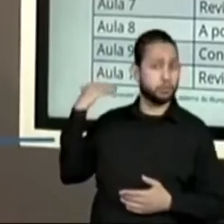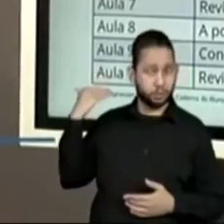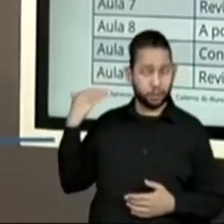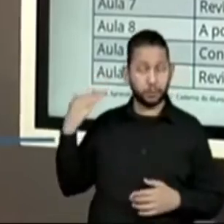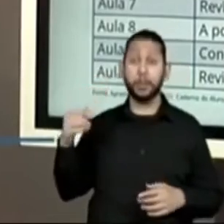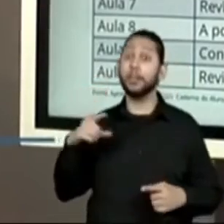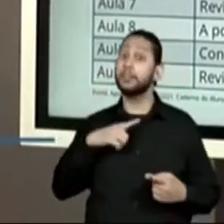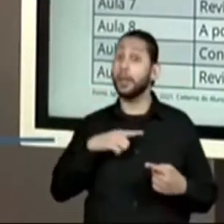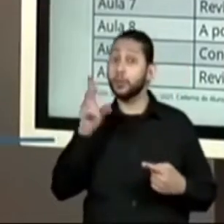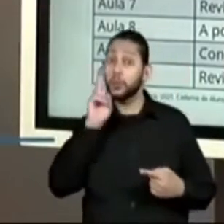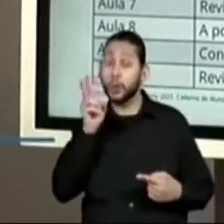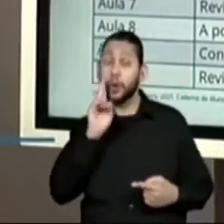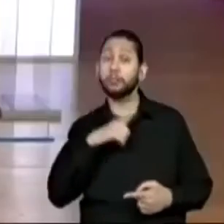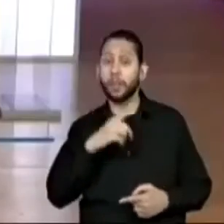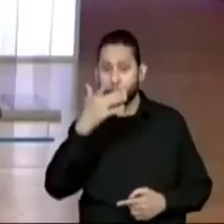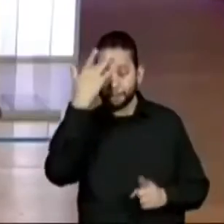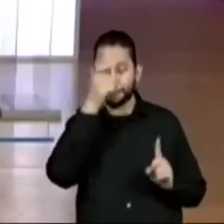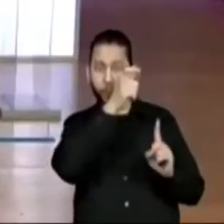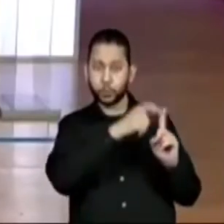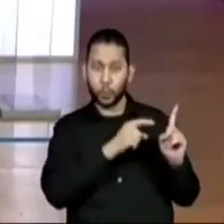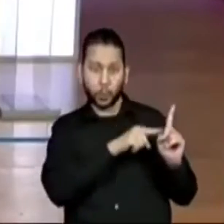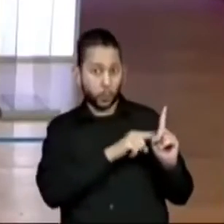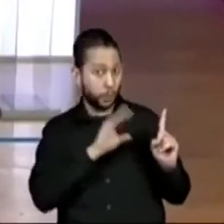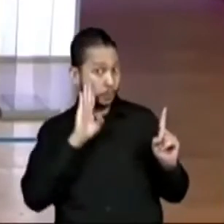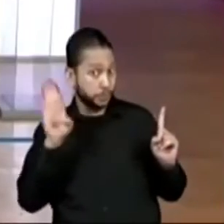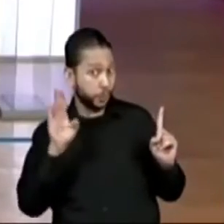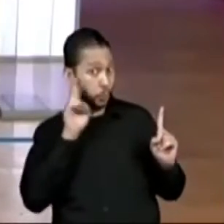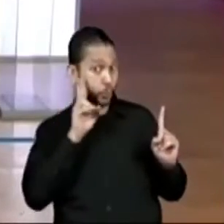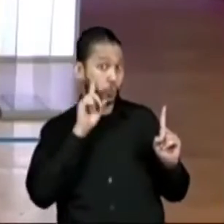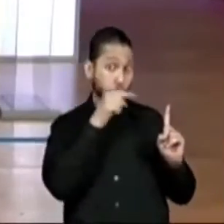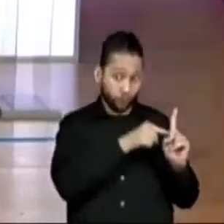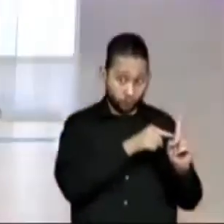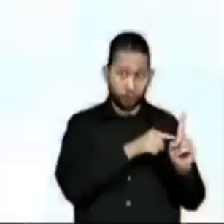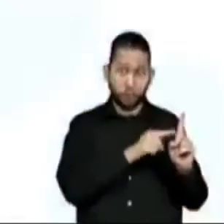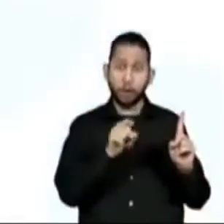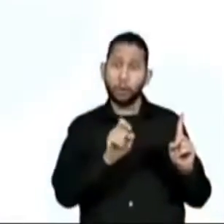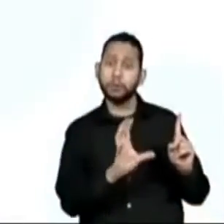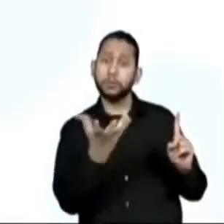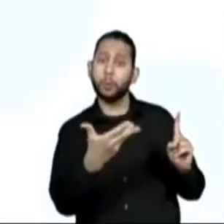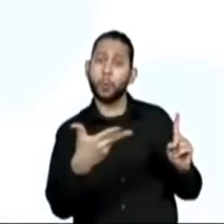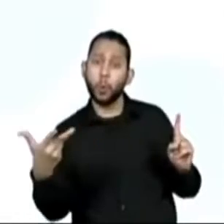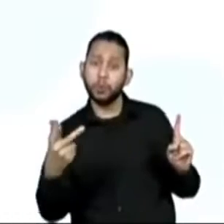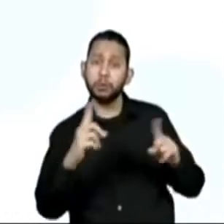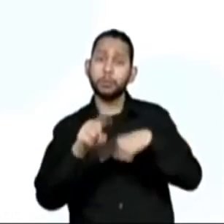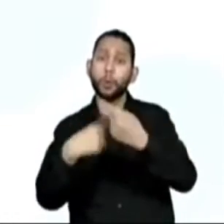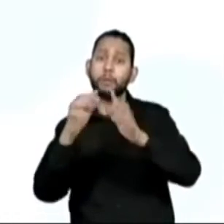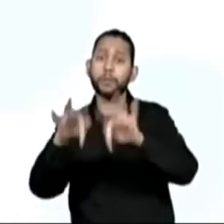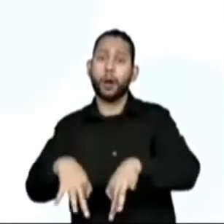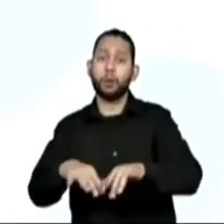o desfecho, certo? Certo, Pro. Aula 1 aqui, descrição de